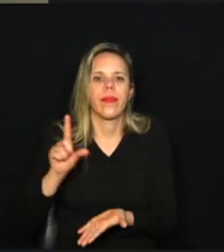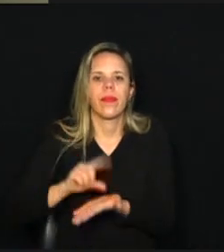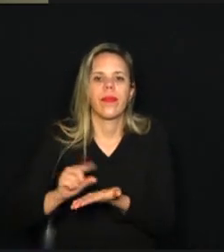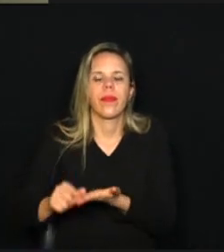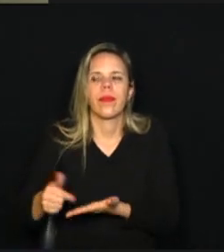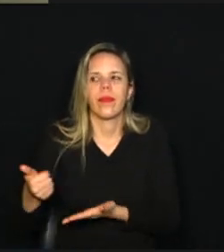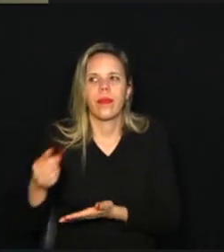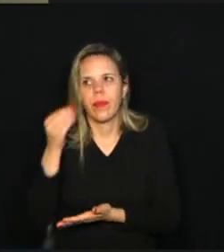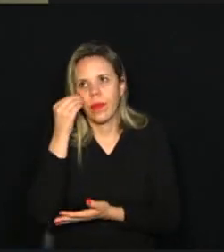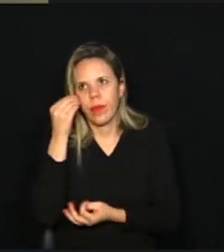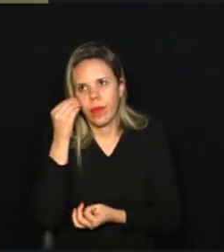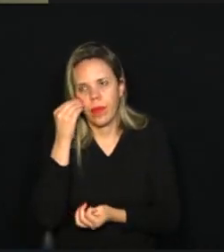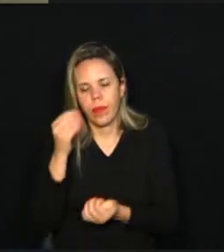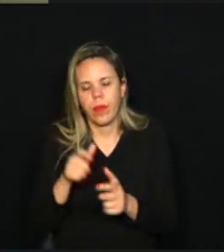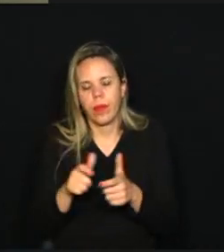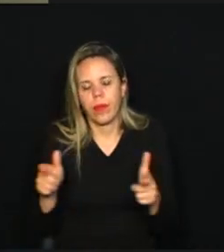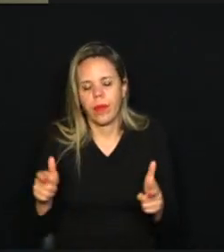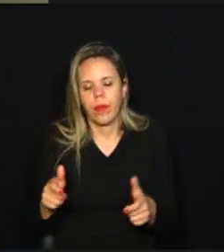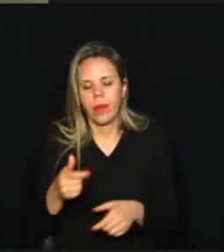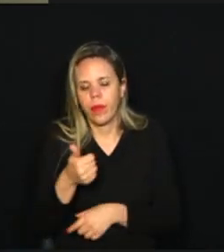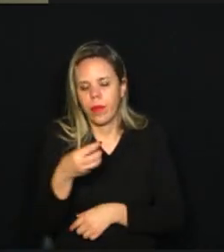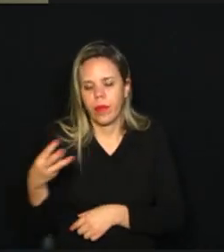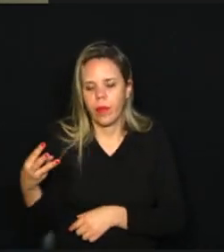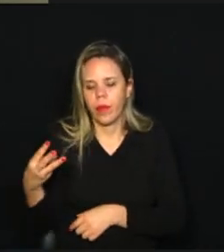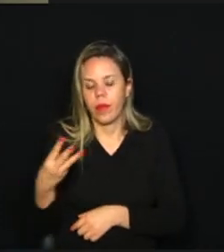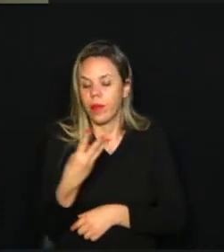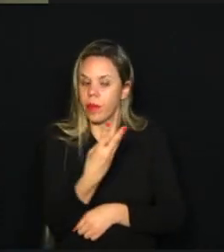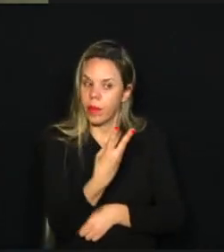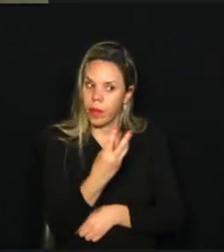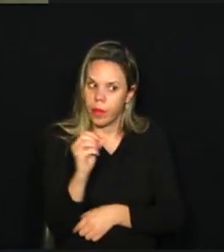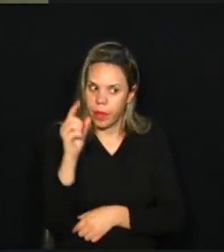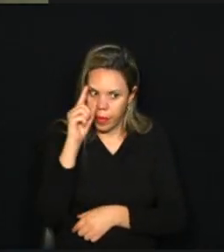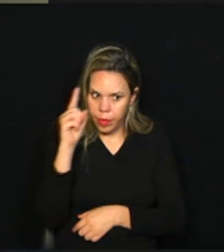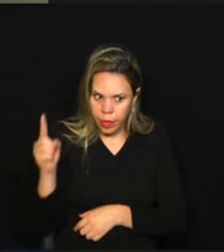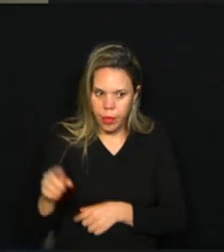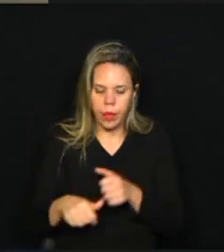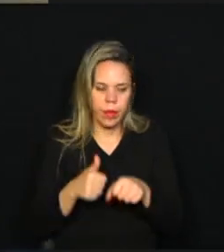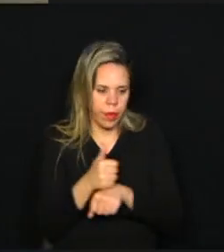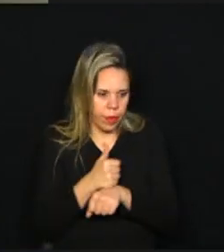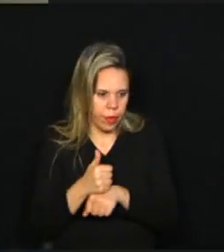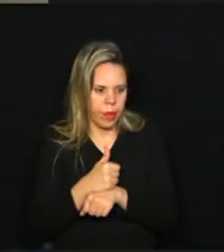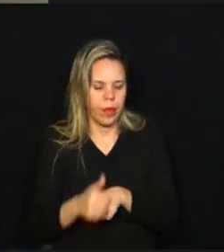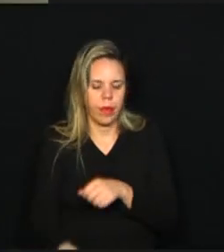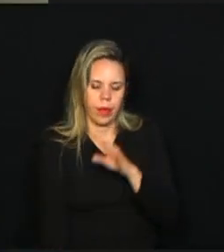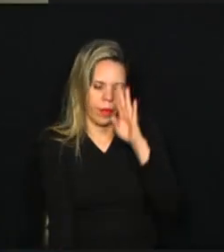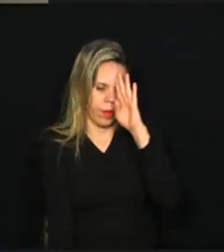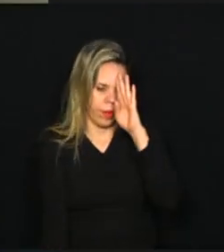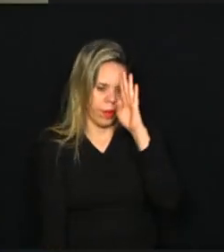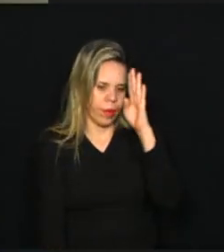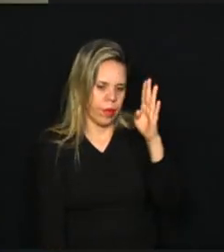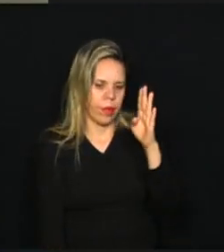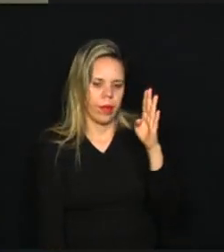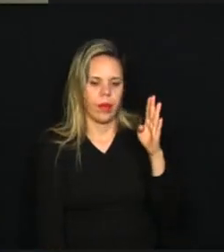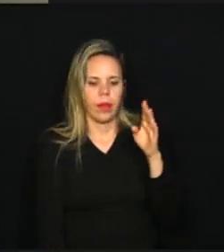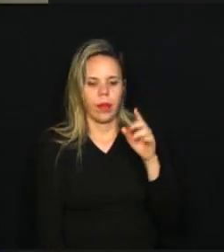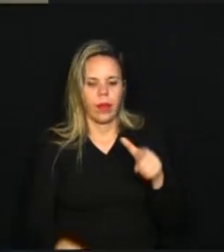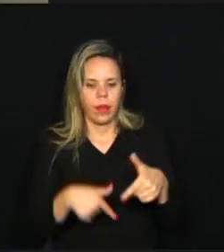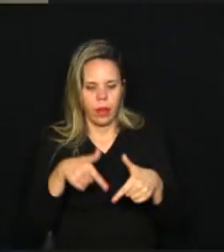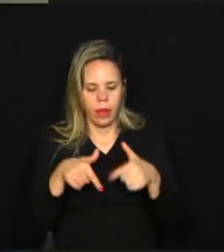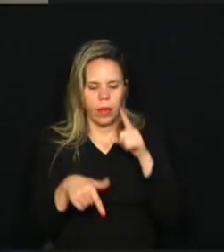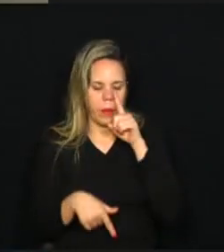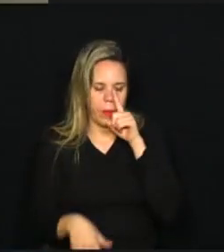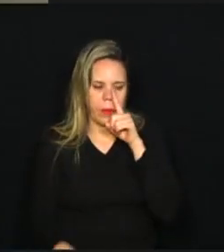essa testagem em massa, né, a cada 30 dias, dos trabalhadores, principalmente aqueles que estão em atividades